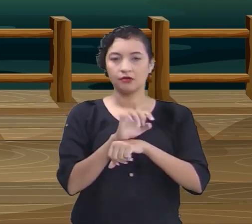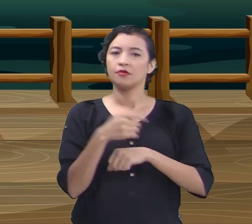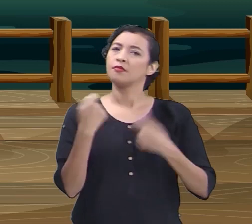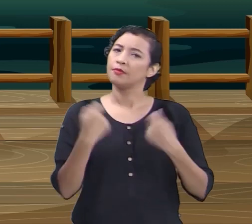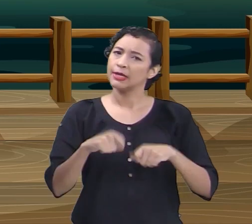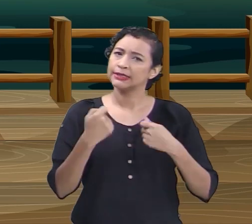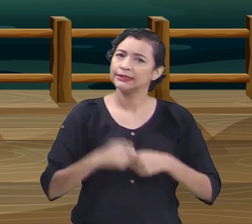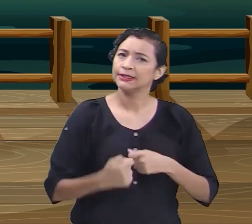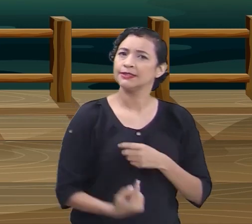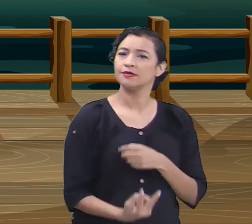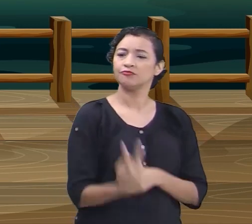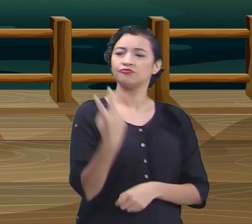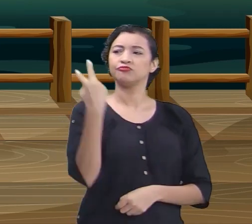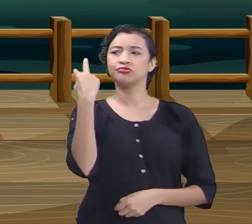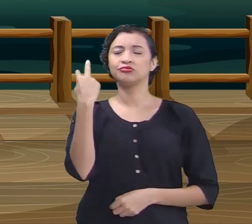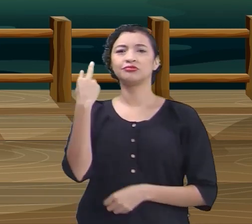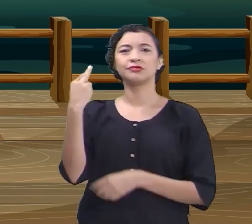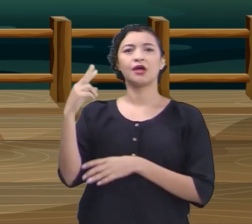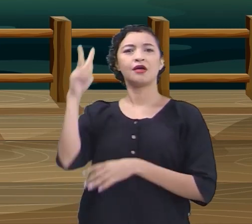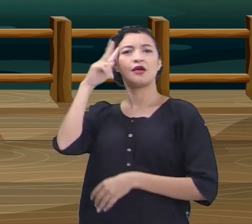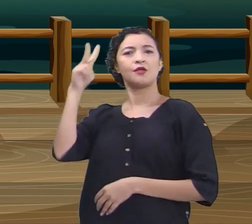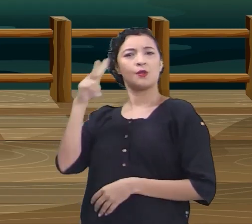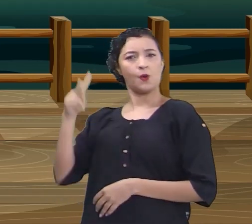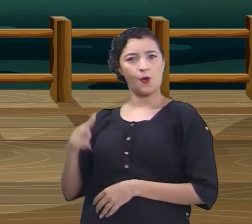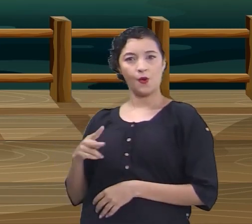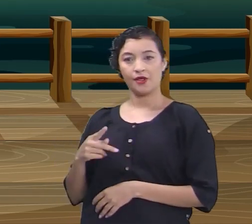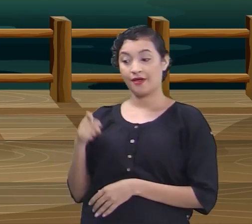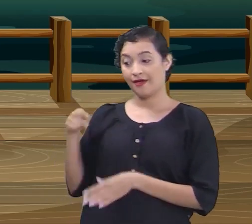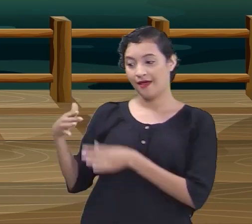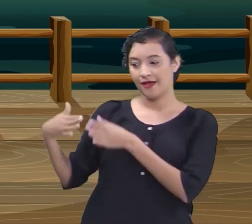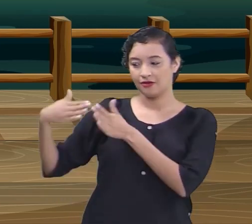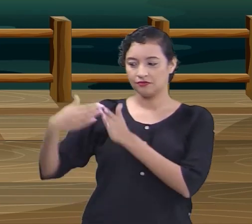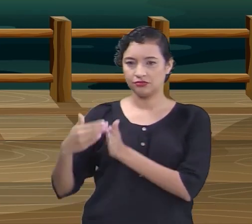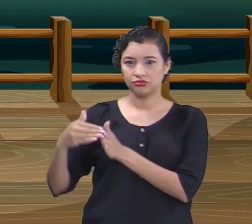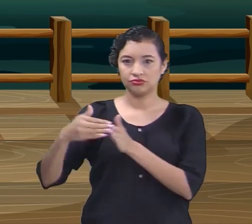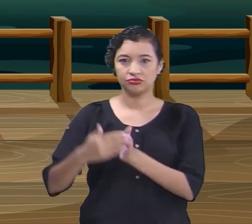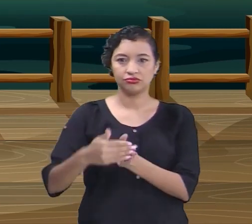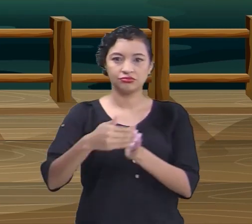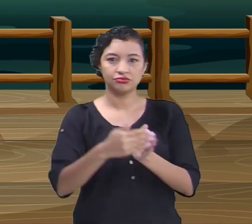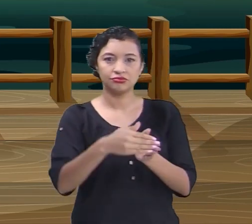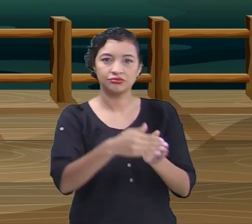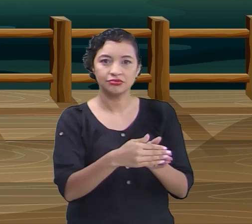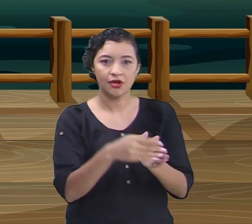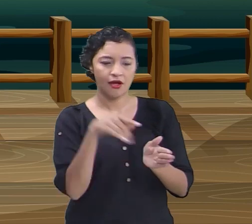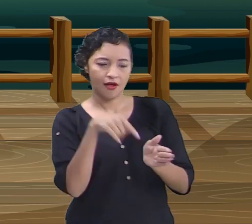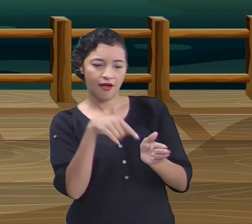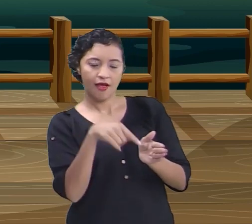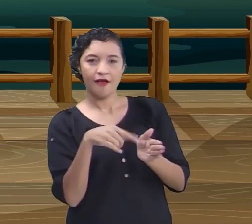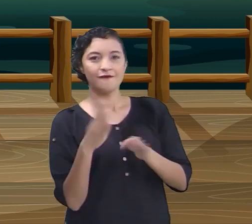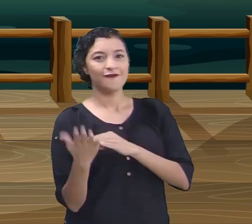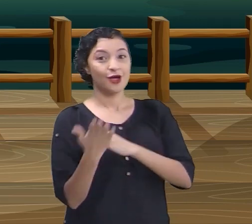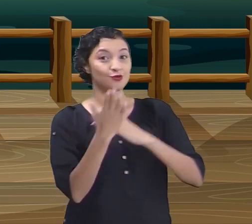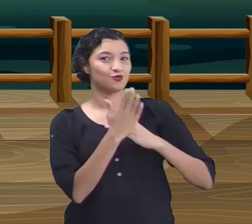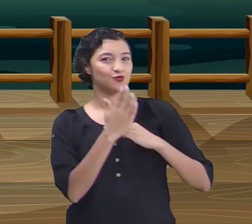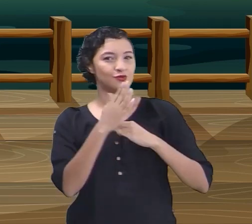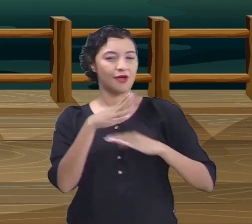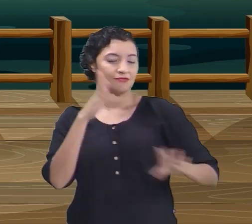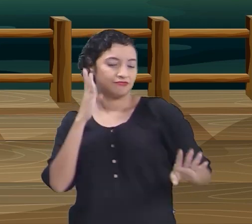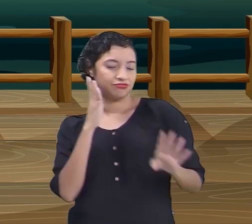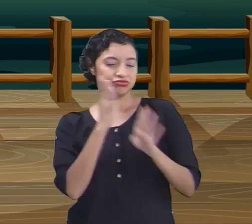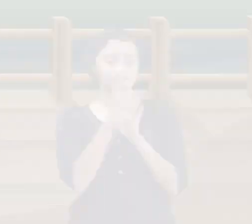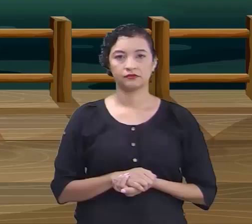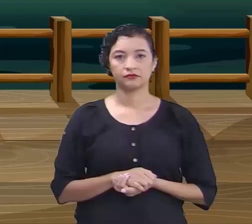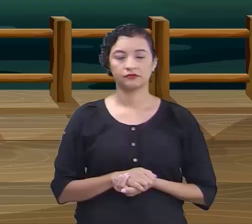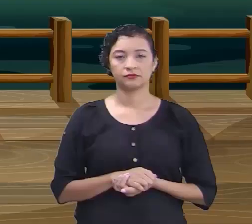pouquinho no tempo. E essa caravela aqui, ela vai nos levar para um local onde nós vamos descobrir muita